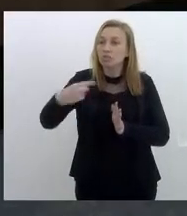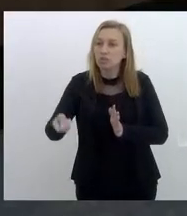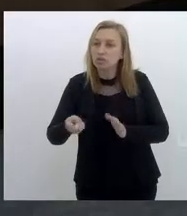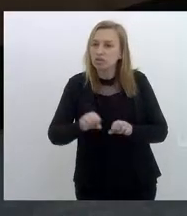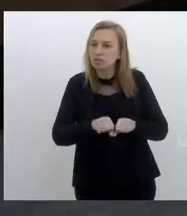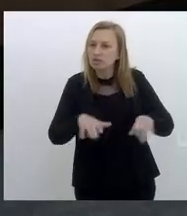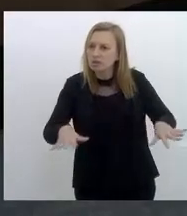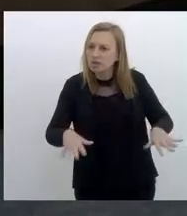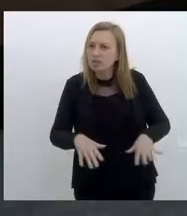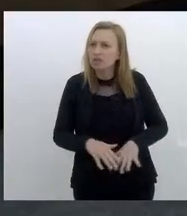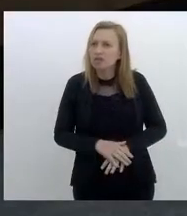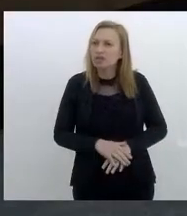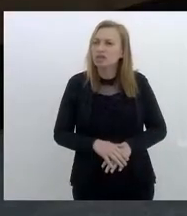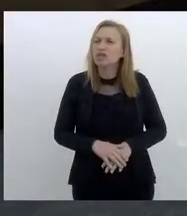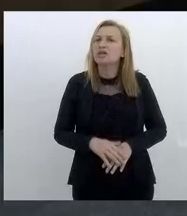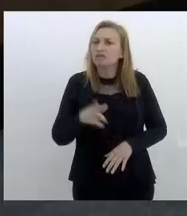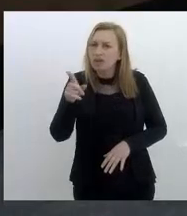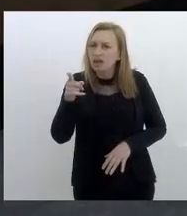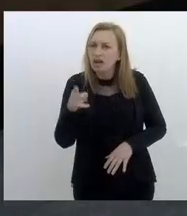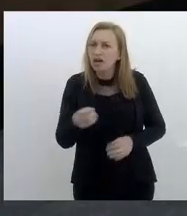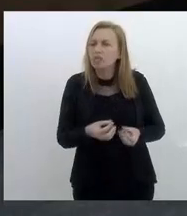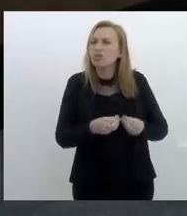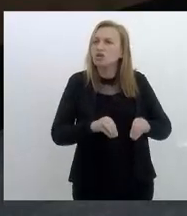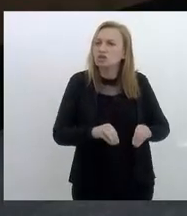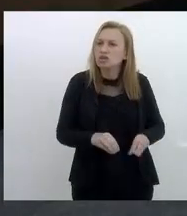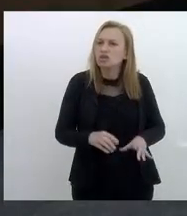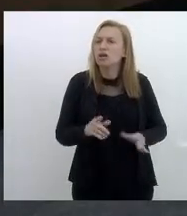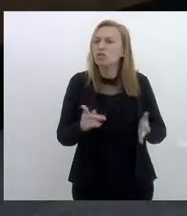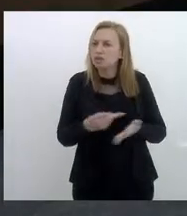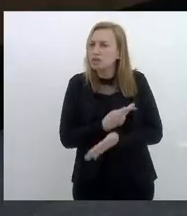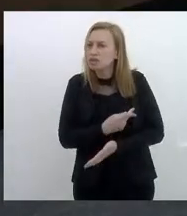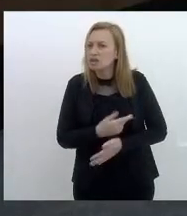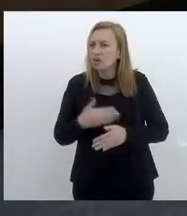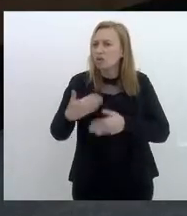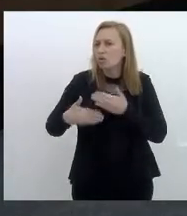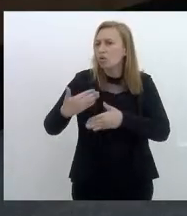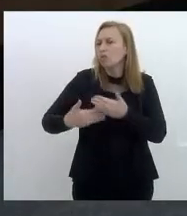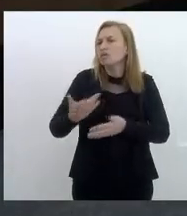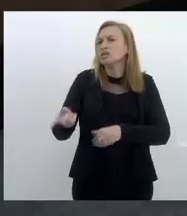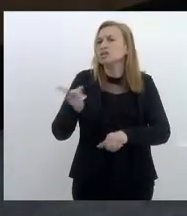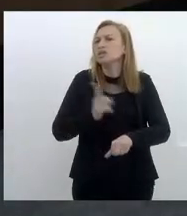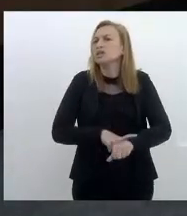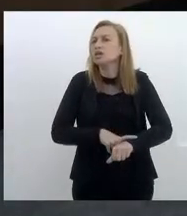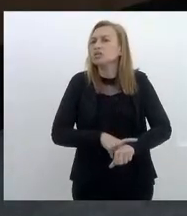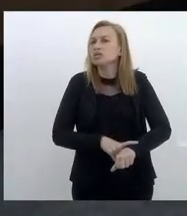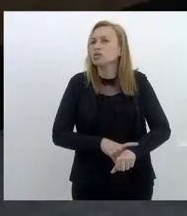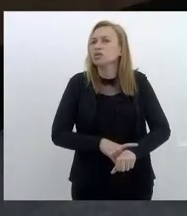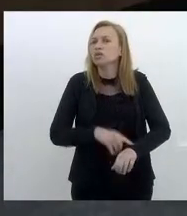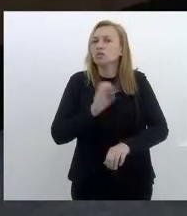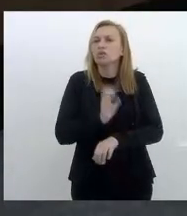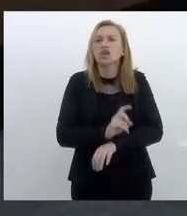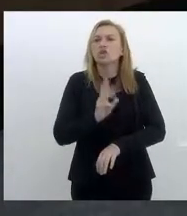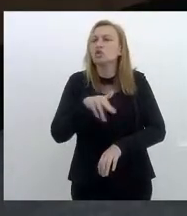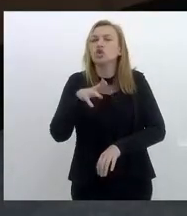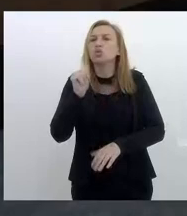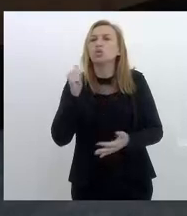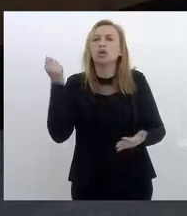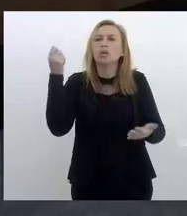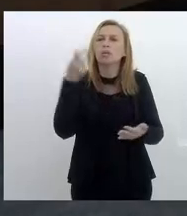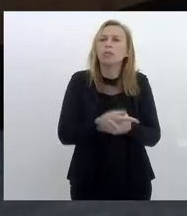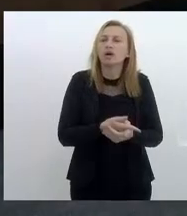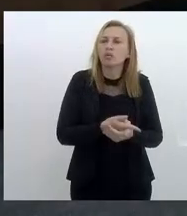depois da pandemia a tragédia que foi a longo desse tempo estado que nunca cumpriu